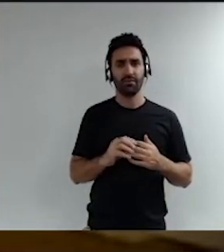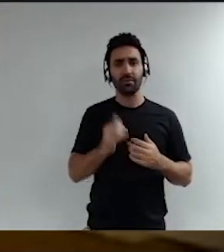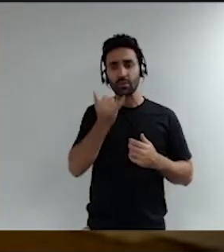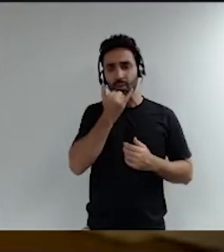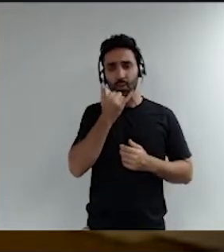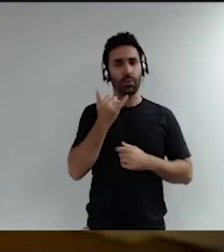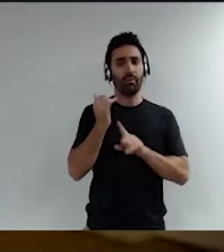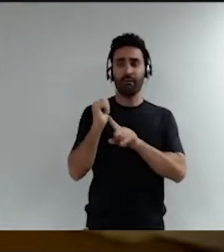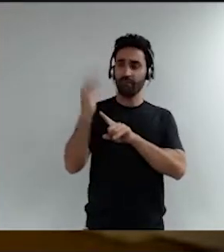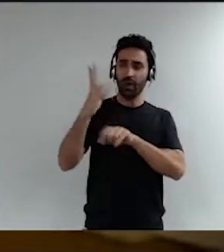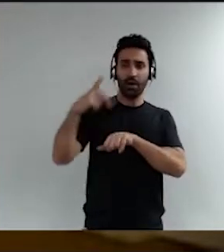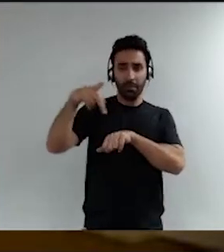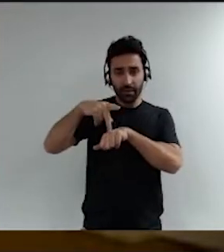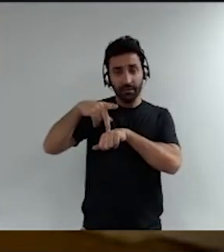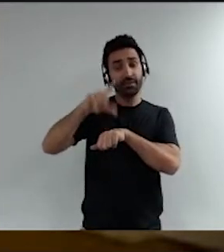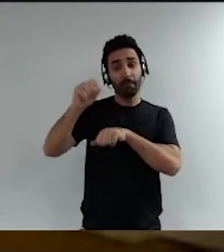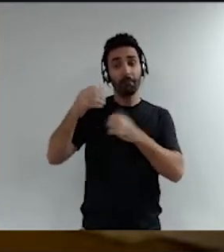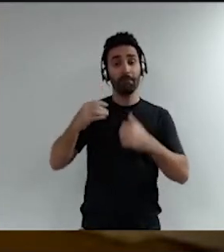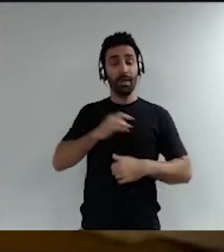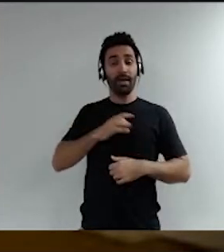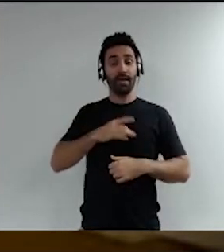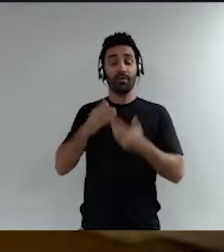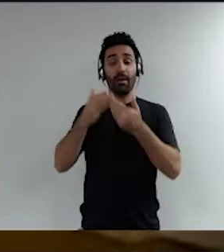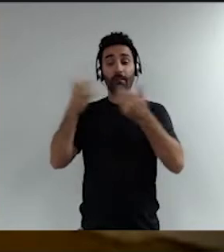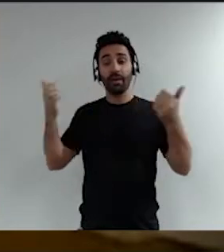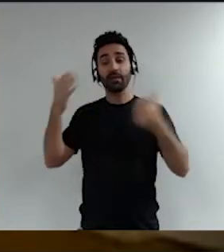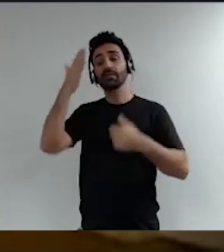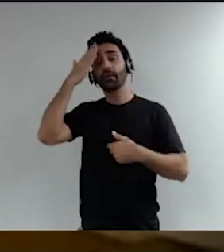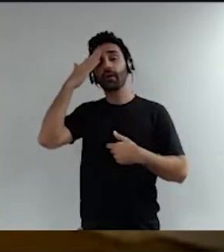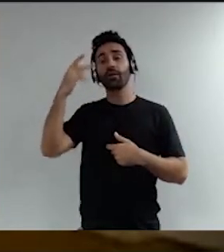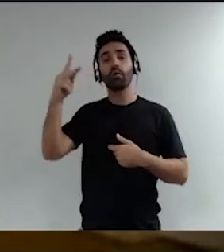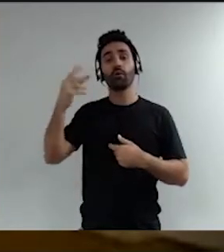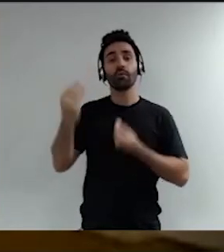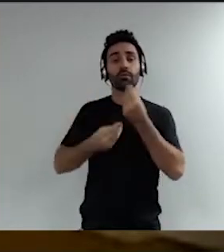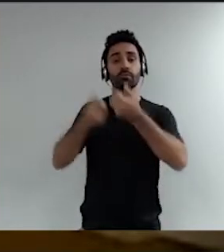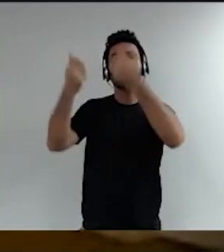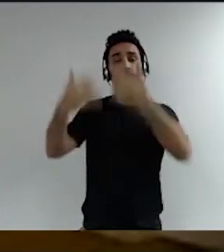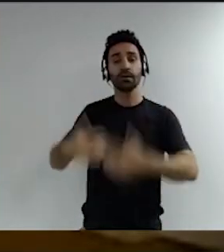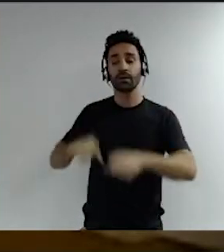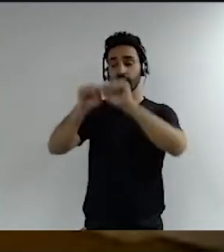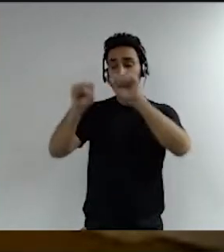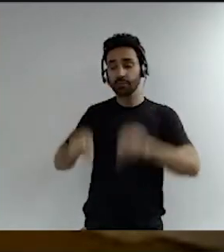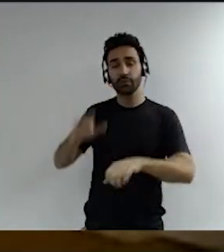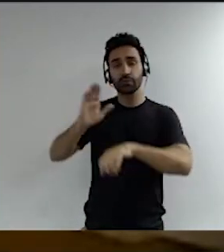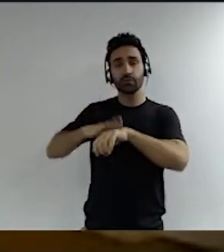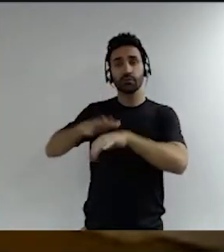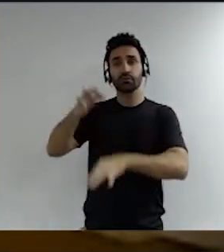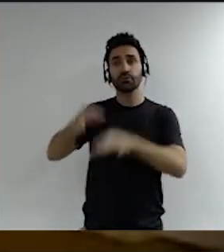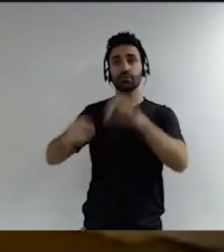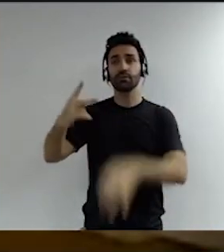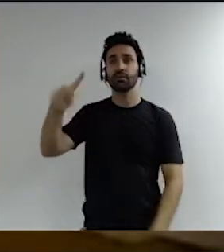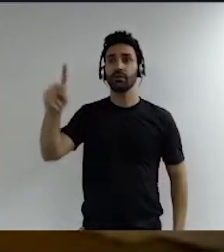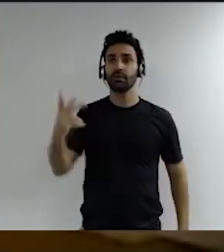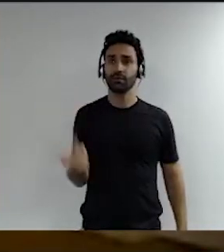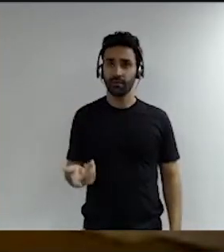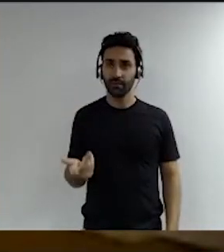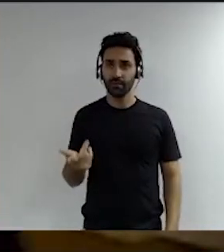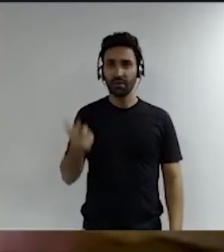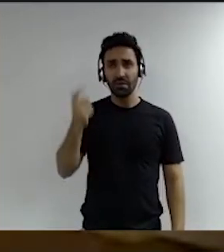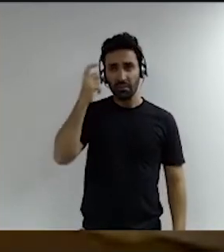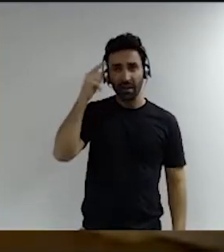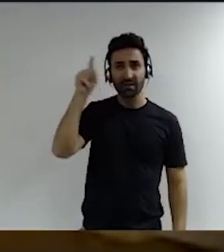abrirem. Abram e digam como é a justiça de vocês, que também não é esse êxito todo, um grau